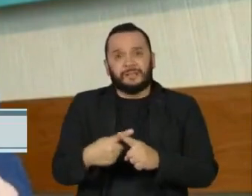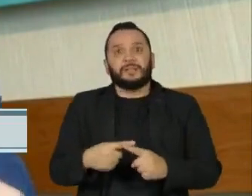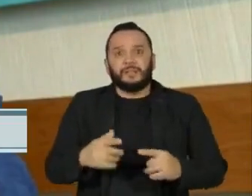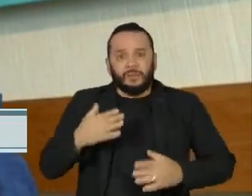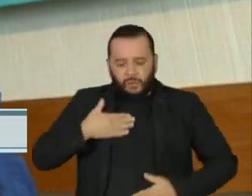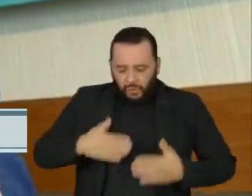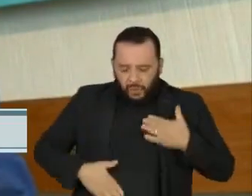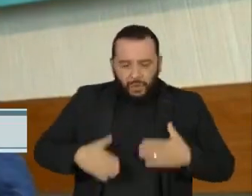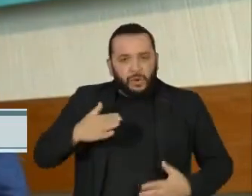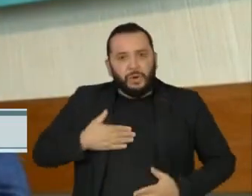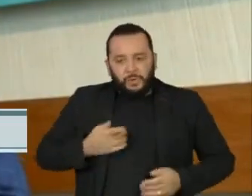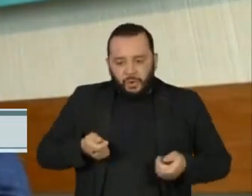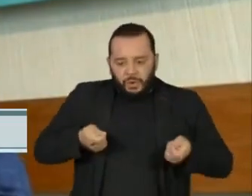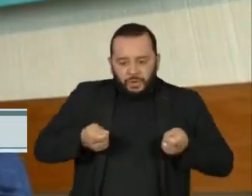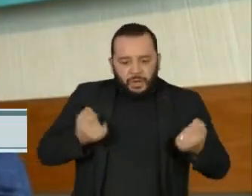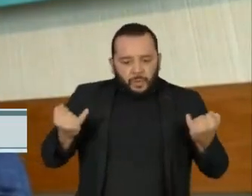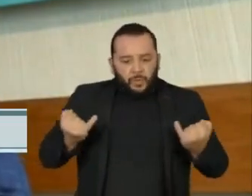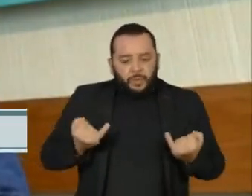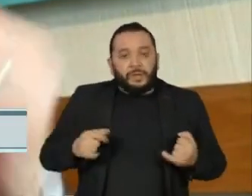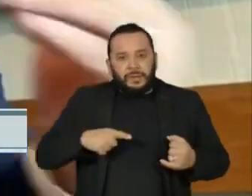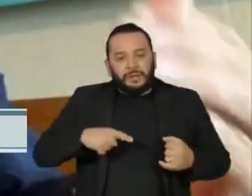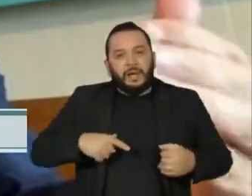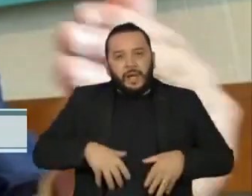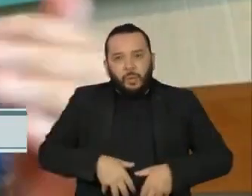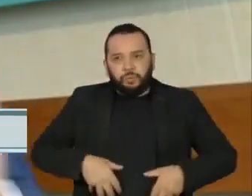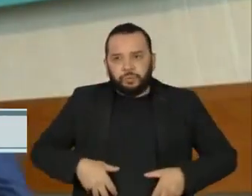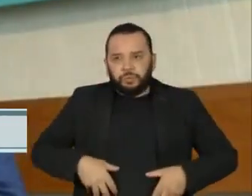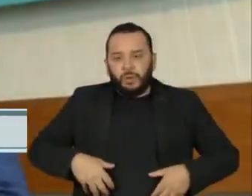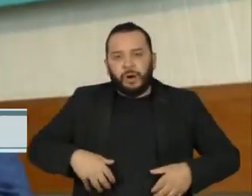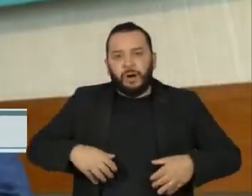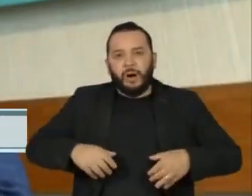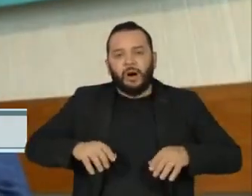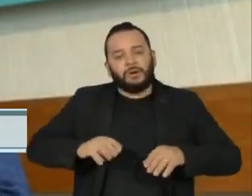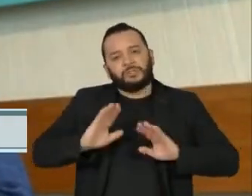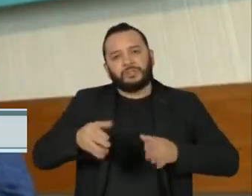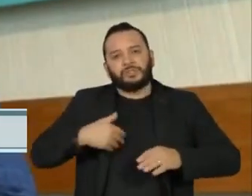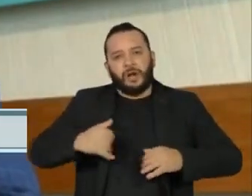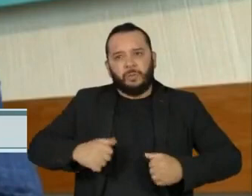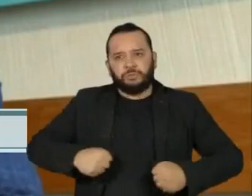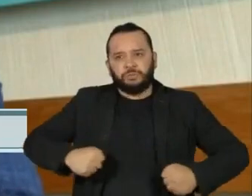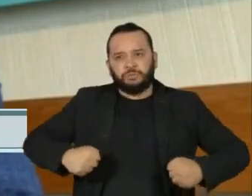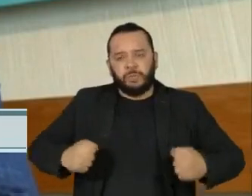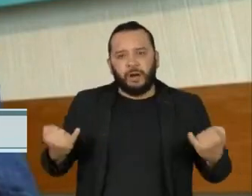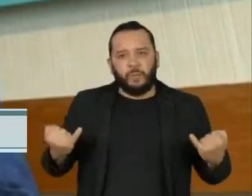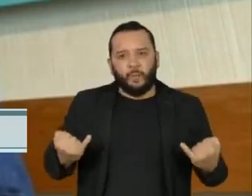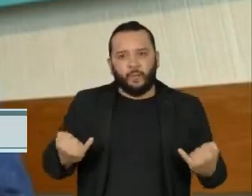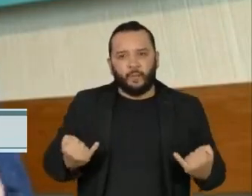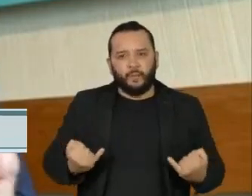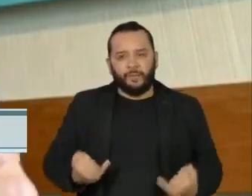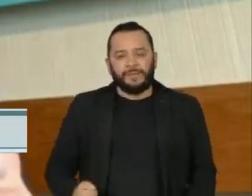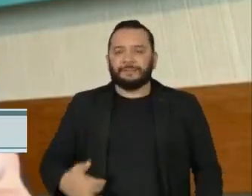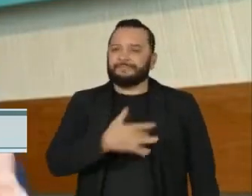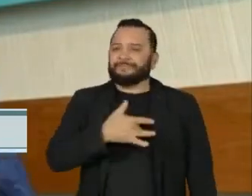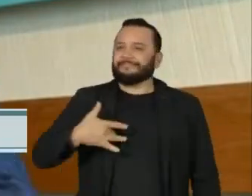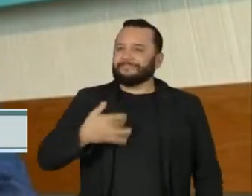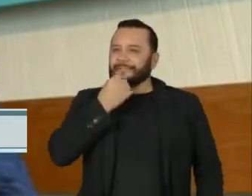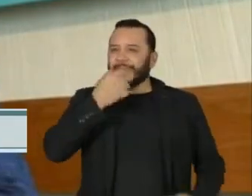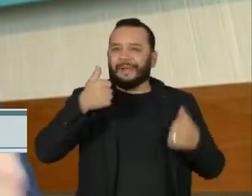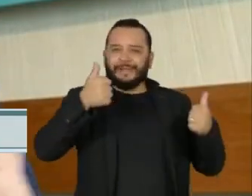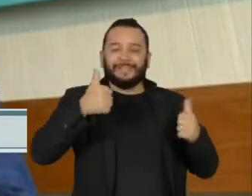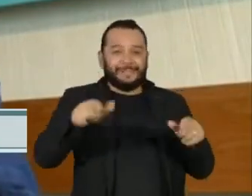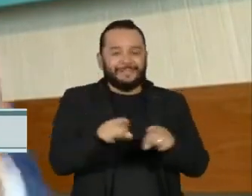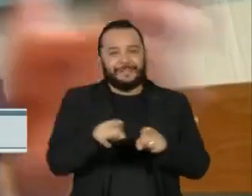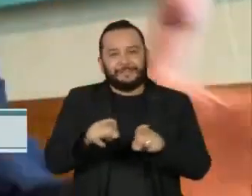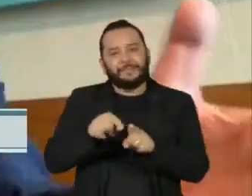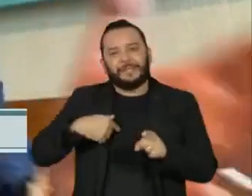peso corporal, queima as gorduras em excesso, gera bem-estar, atenua os efeitos da adrenalina